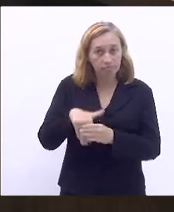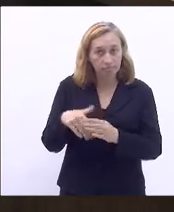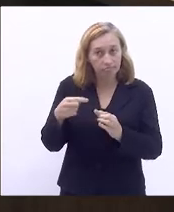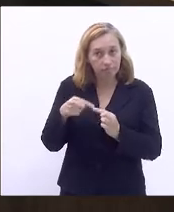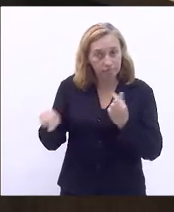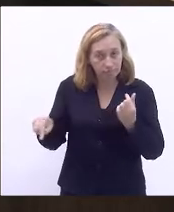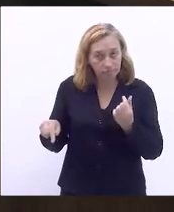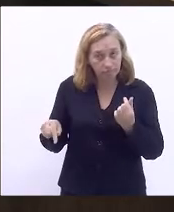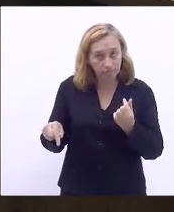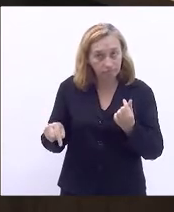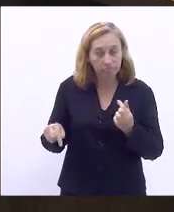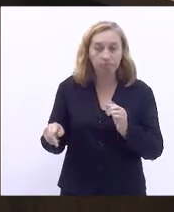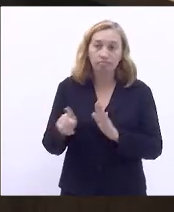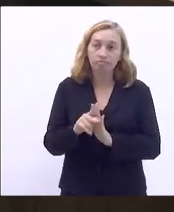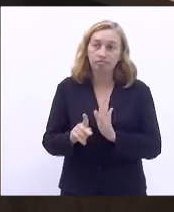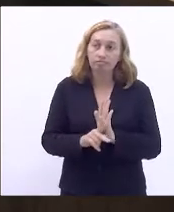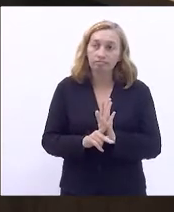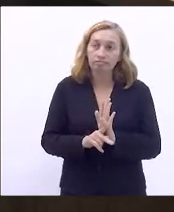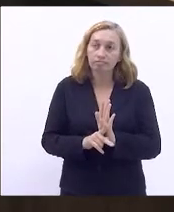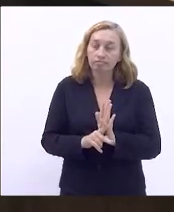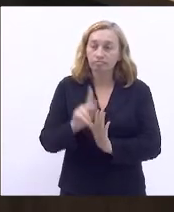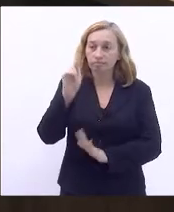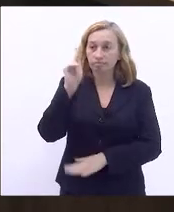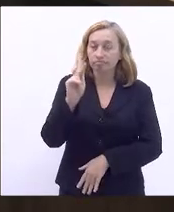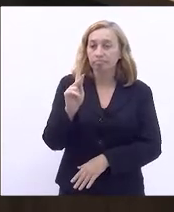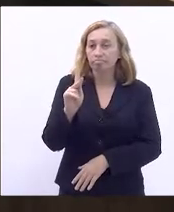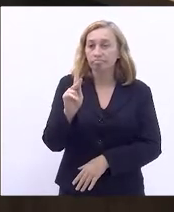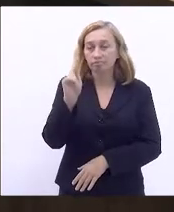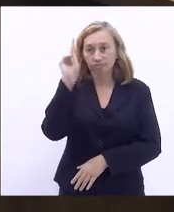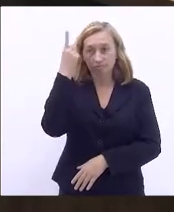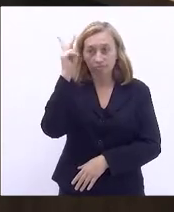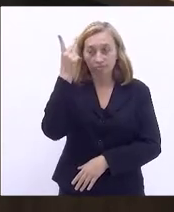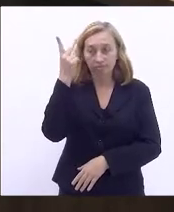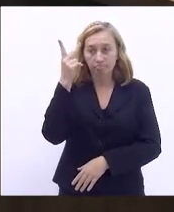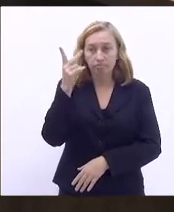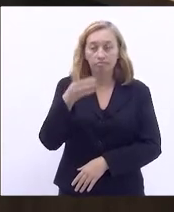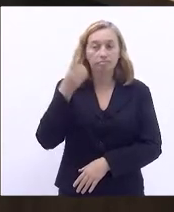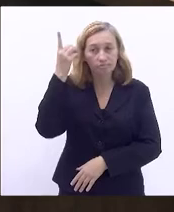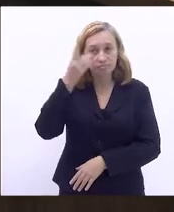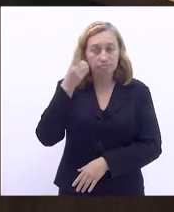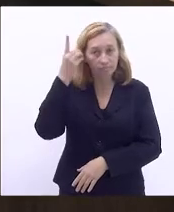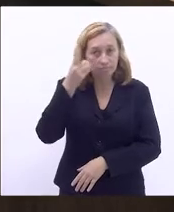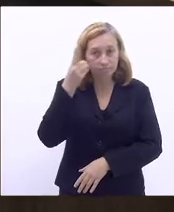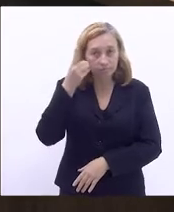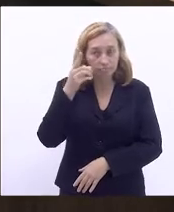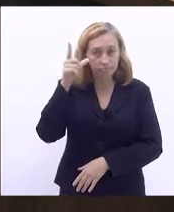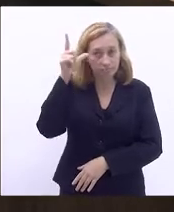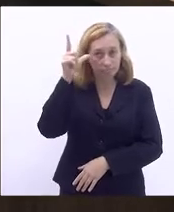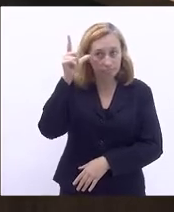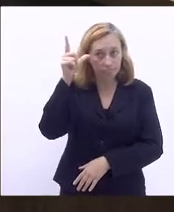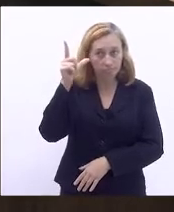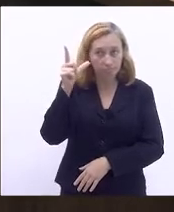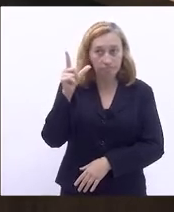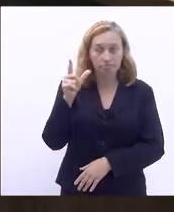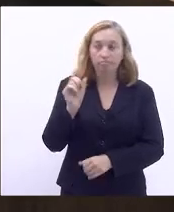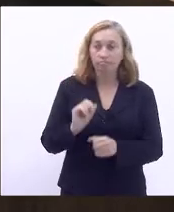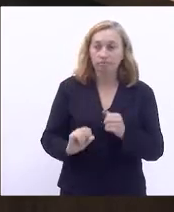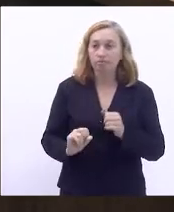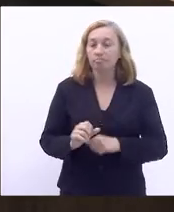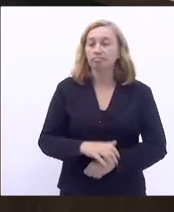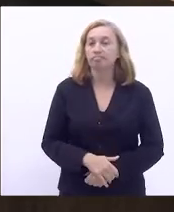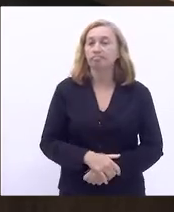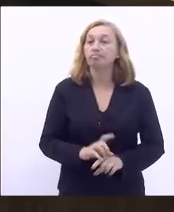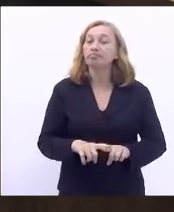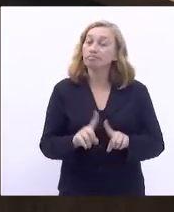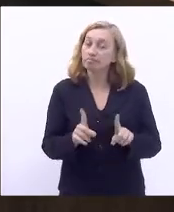o projeto pelo histórico que a deputada Lucinha fez.